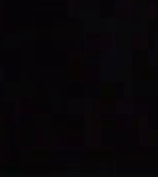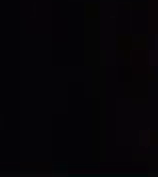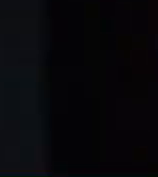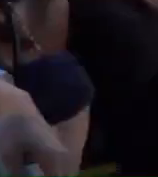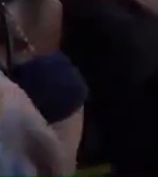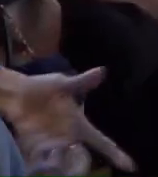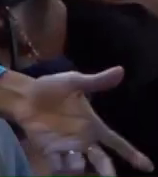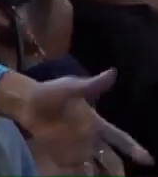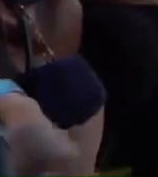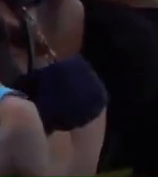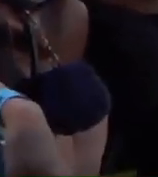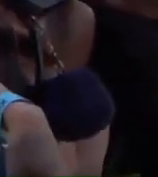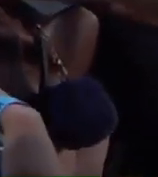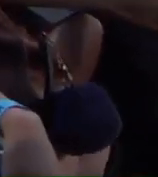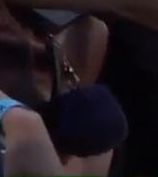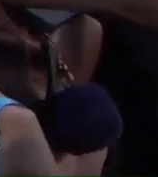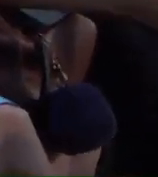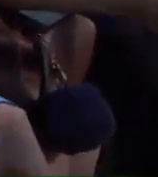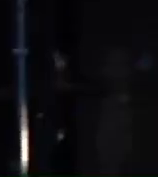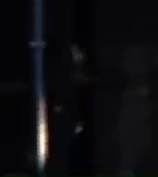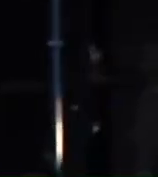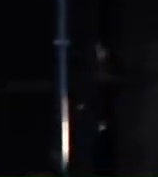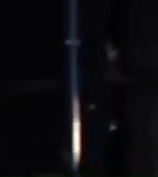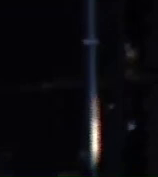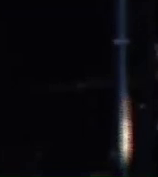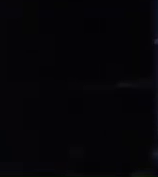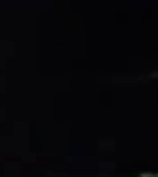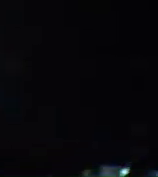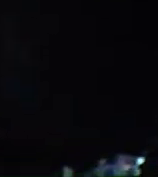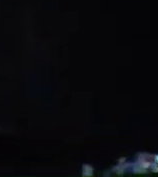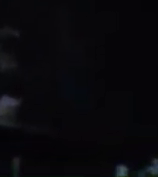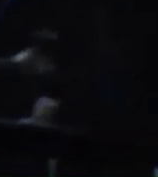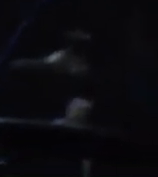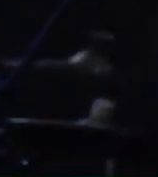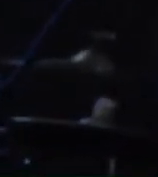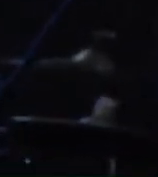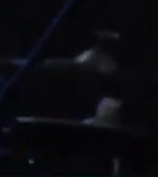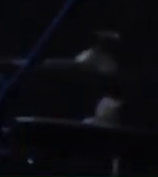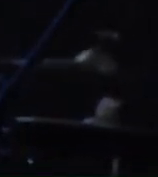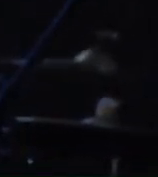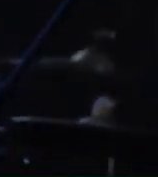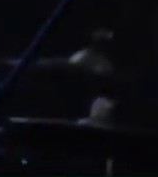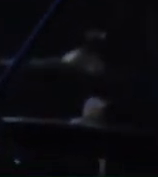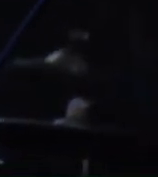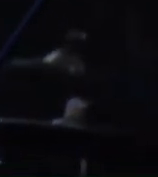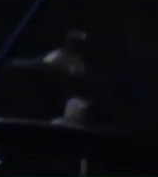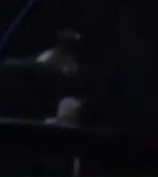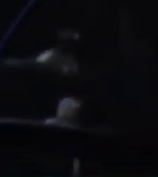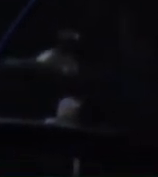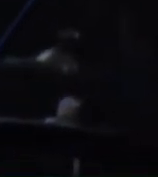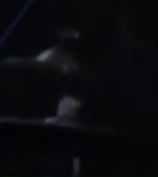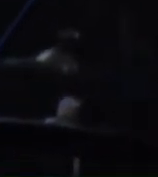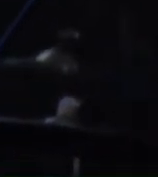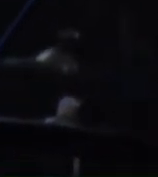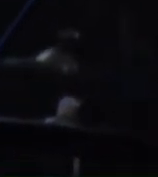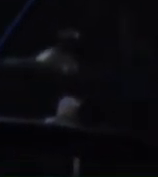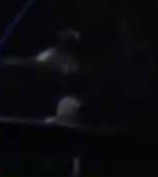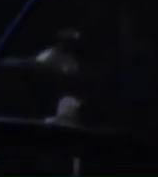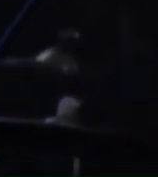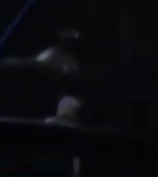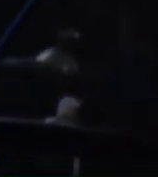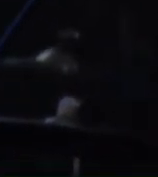pipoca é barato. Você faz pipoca e convida. Porque pipoca é aquela coisa. Você come, come, come, come, come. E sai com mais